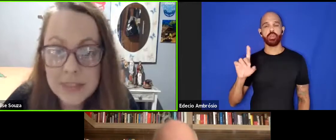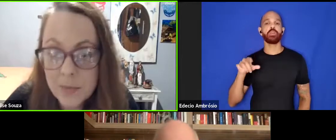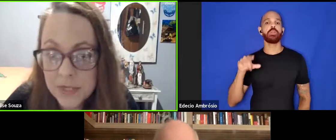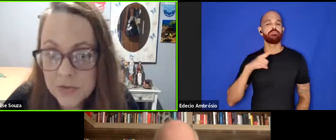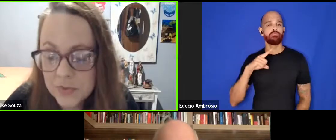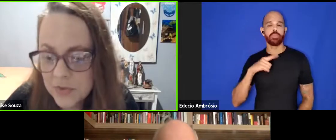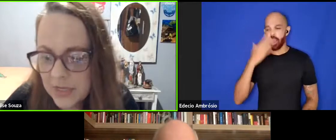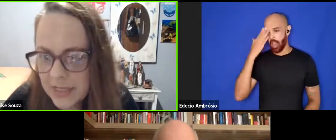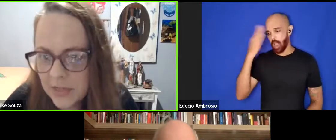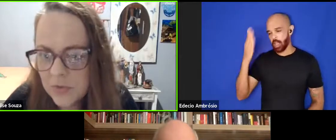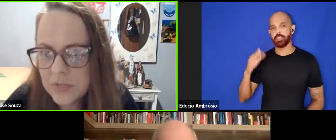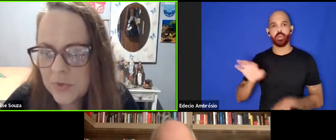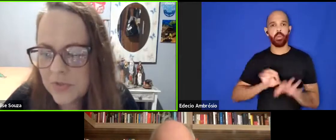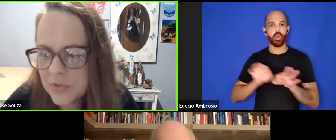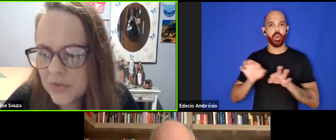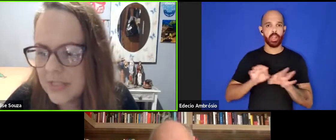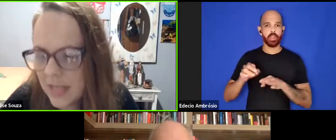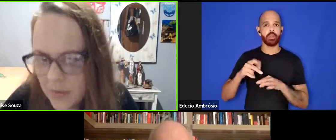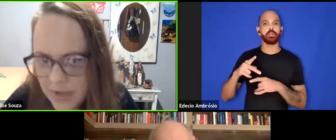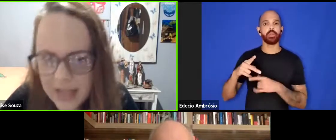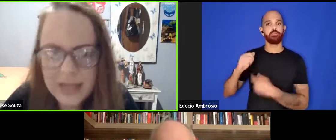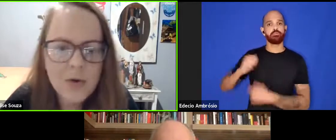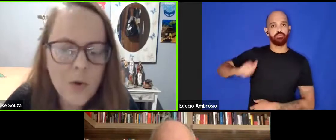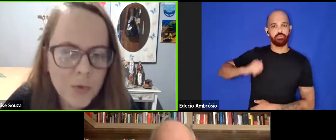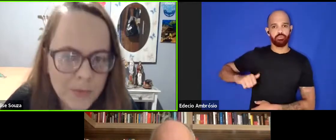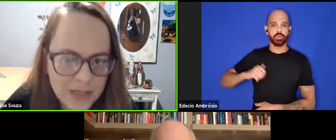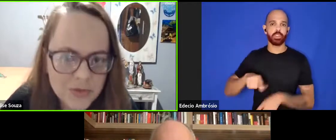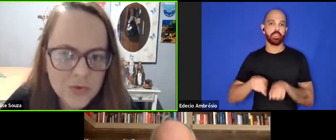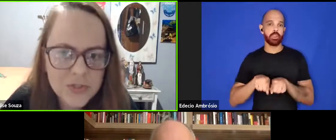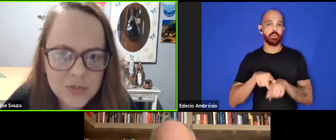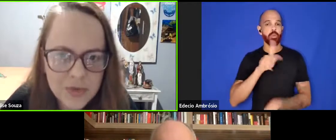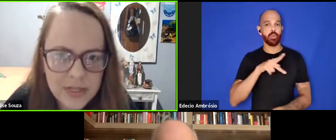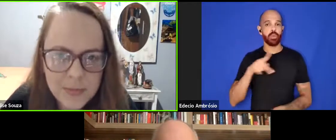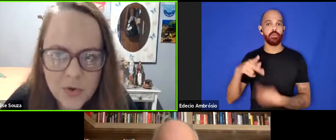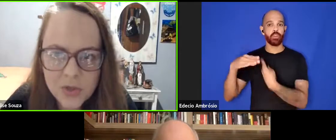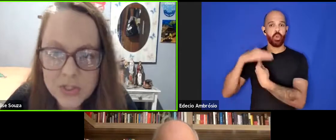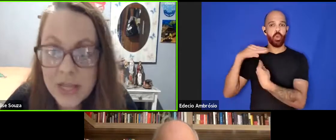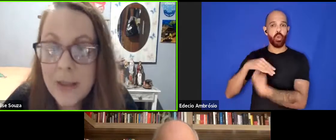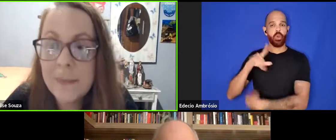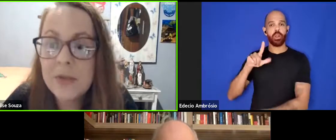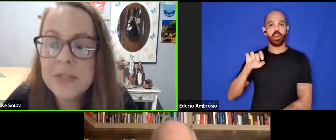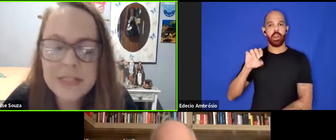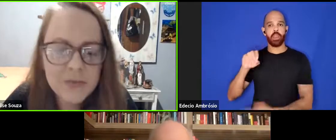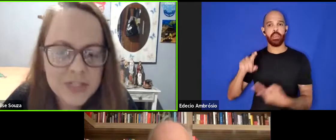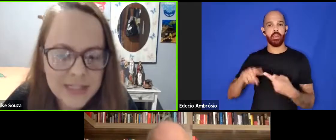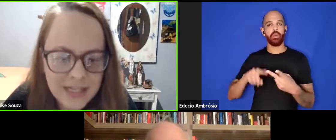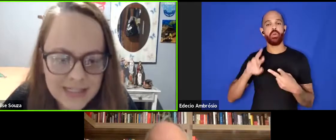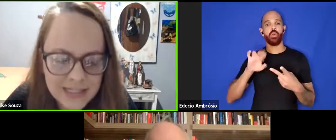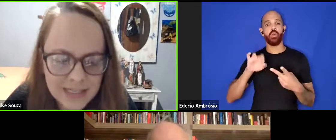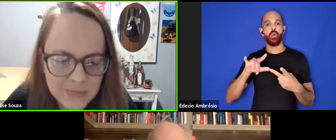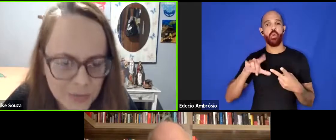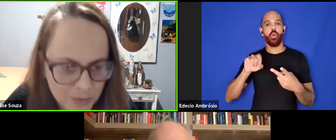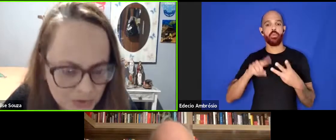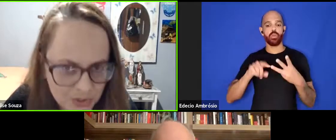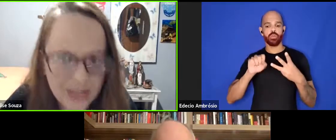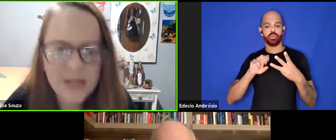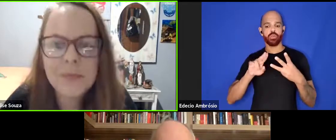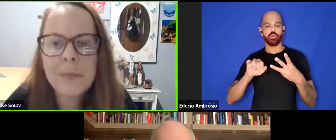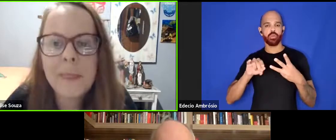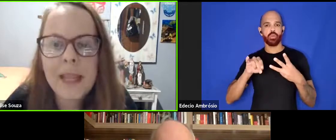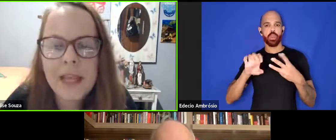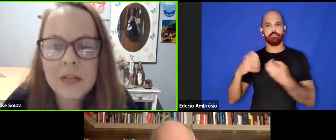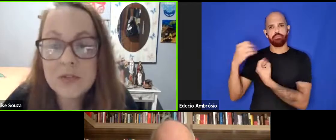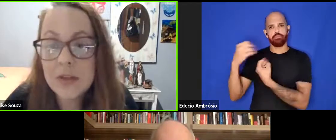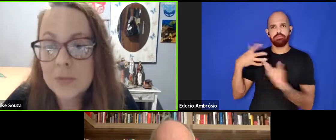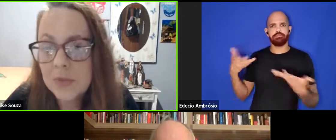e especialmente aos meus orientadores, professores Léo Heller, Rômulo Paes Souza e Sueli Mingotti, pelo ensino de excelência que eles me